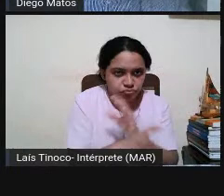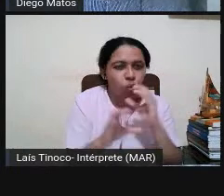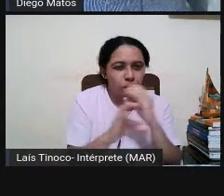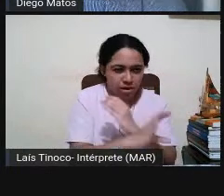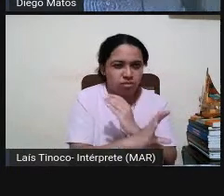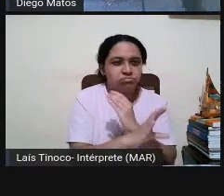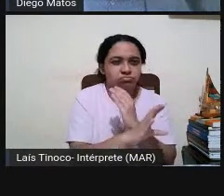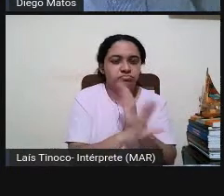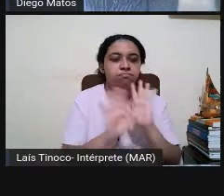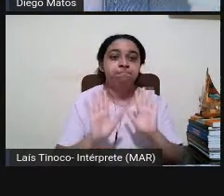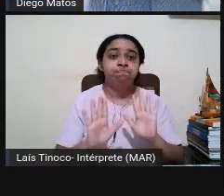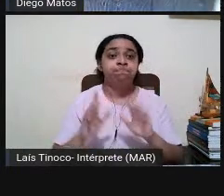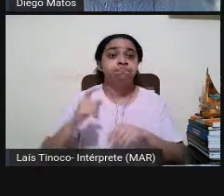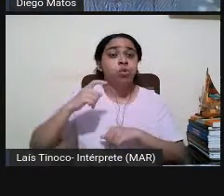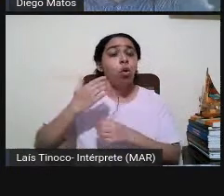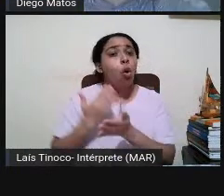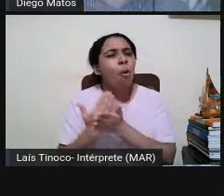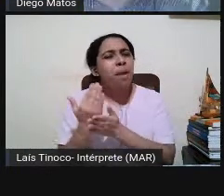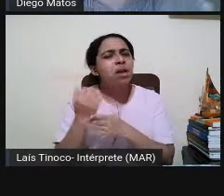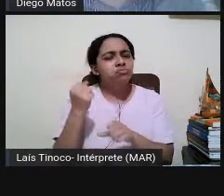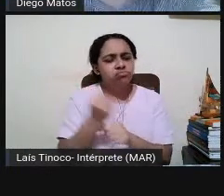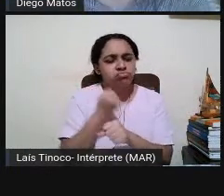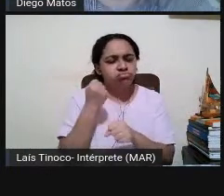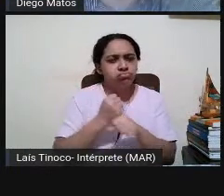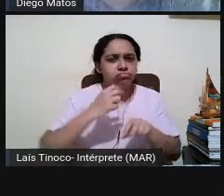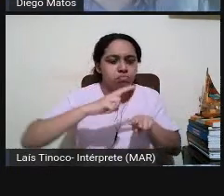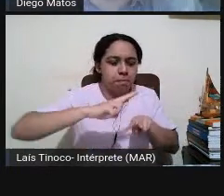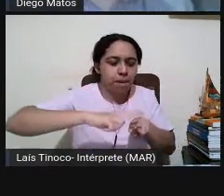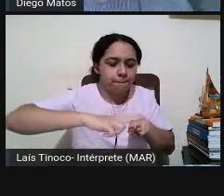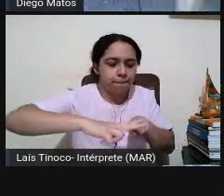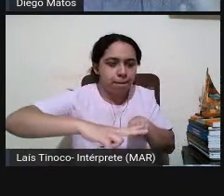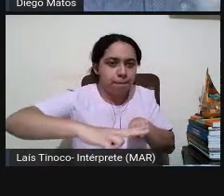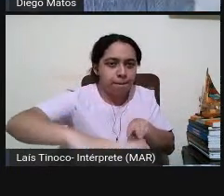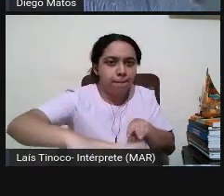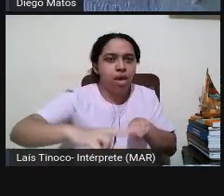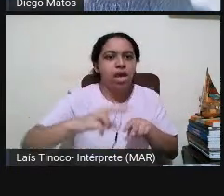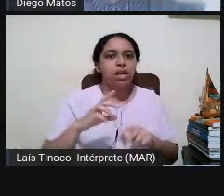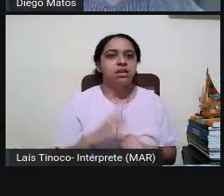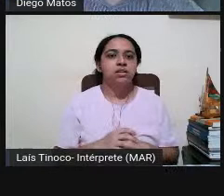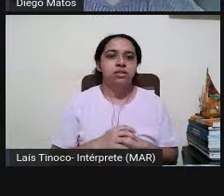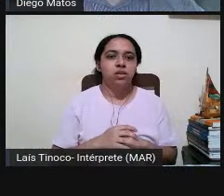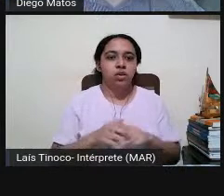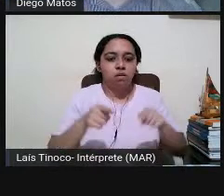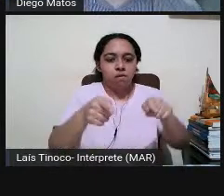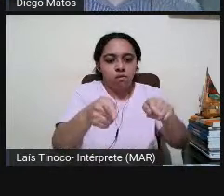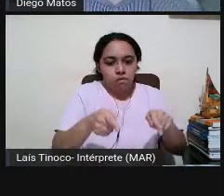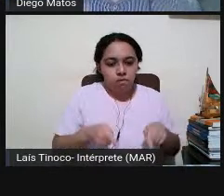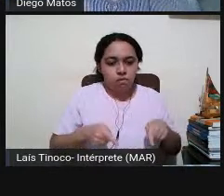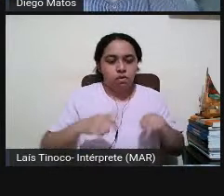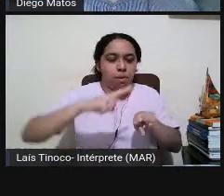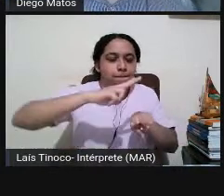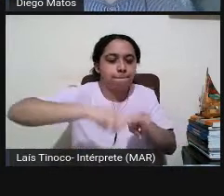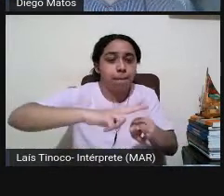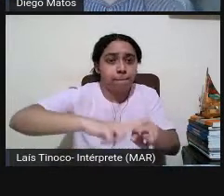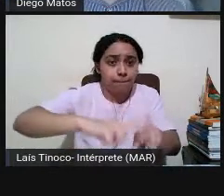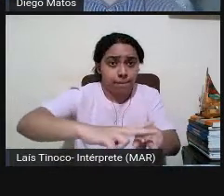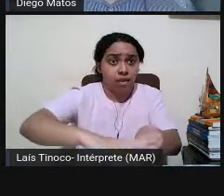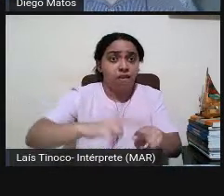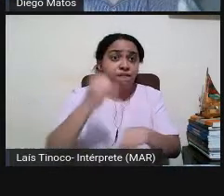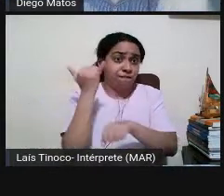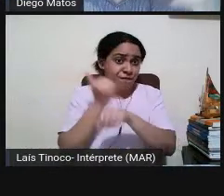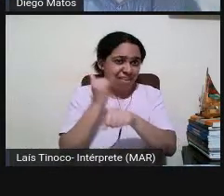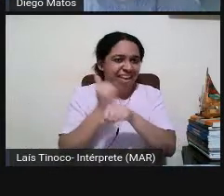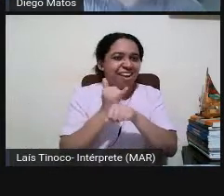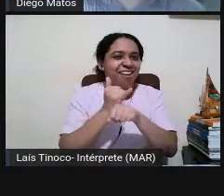tá na fase de instalação que a gente tá colocando ali os trilhos os dormentes aquela parte de ferro e a parte de madeira é